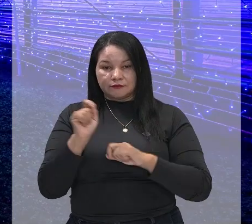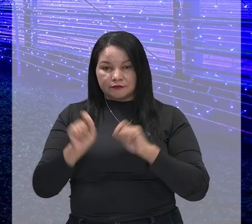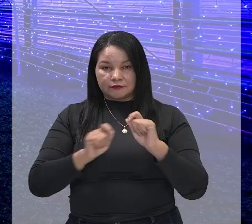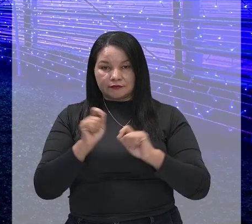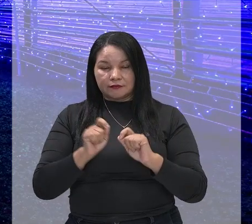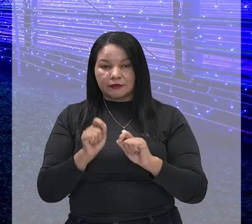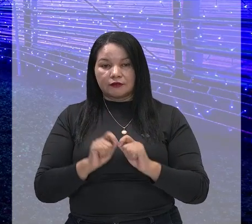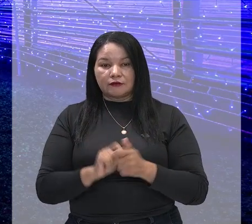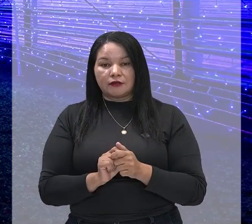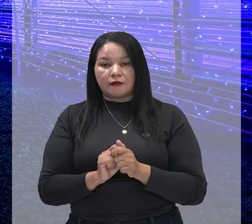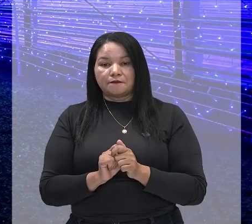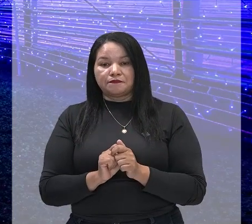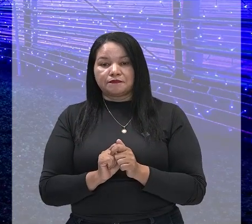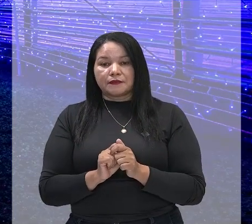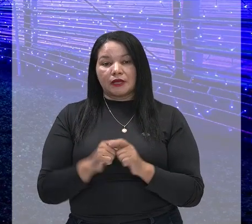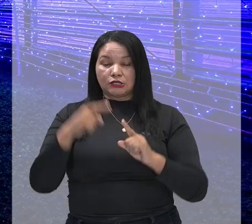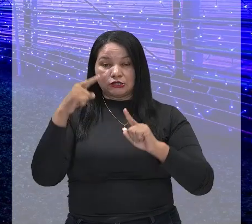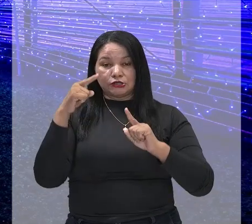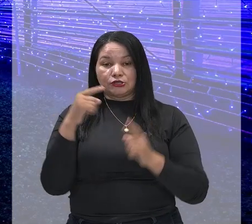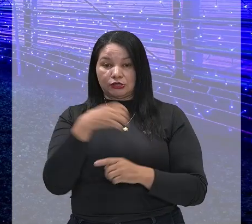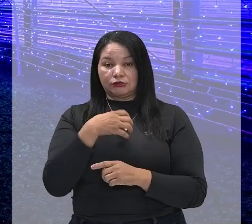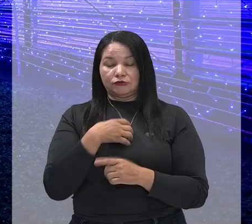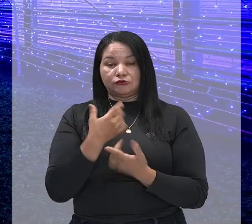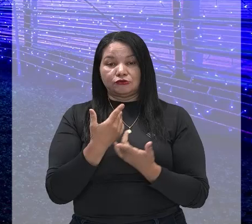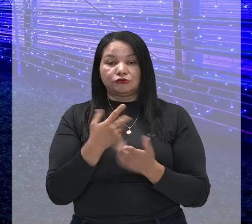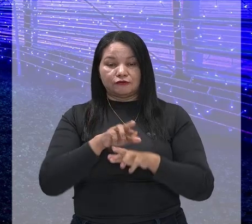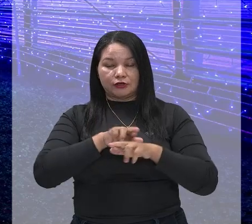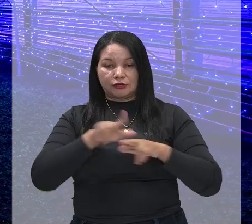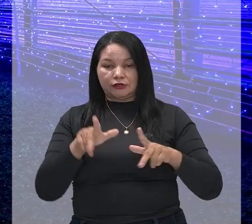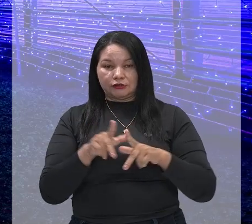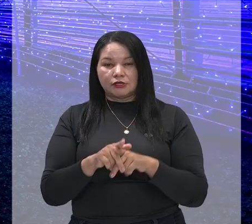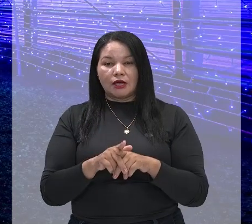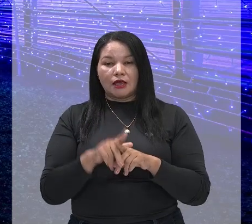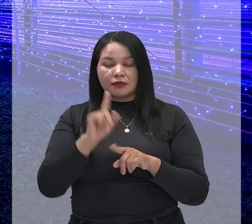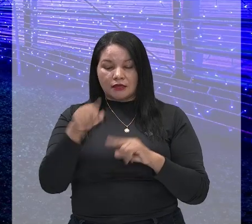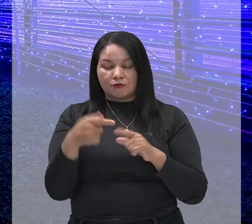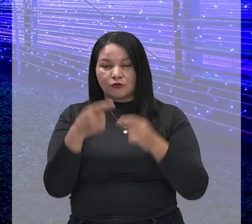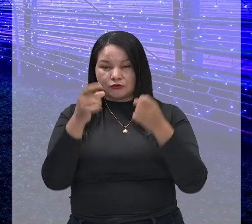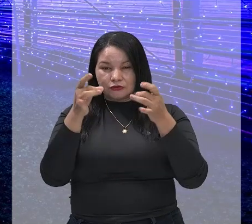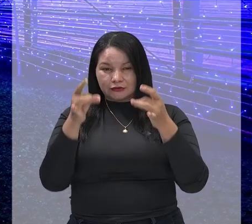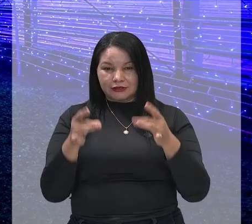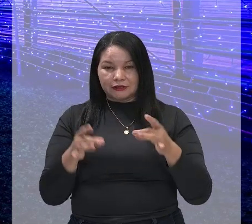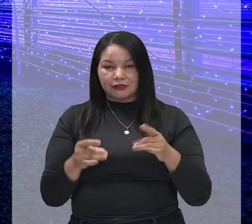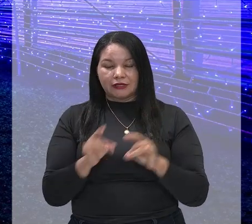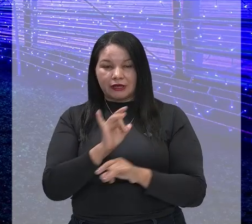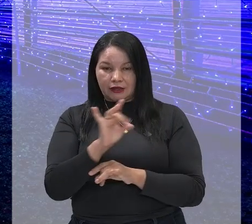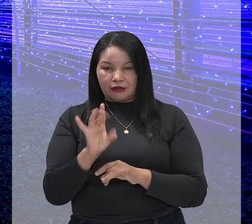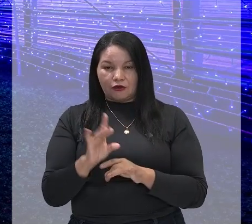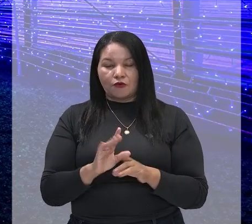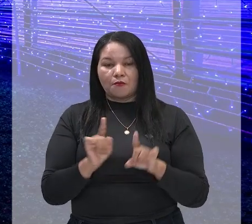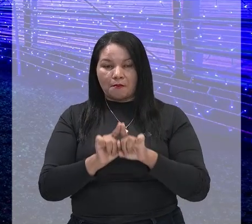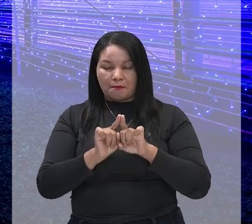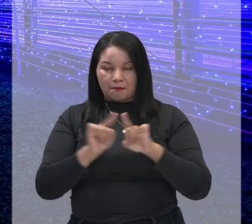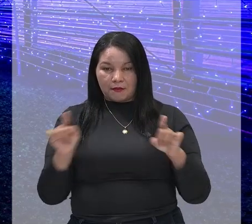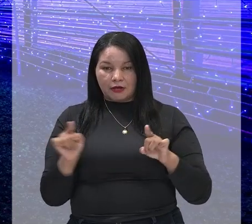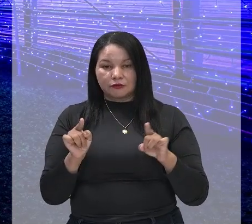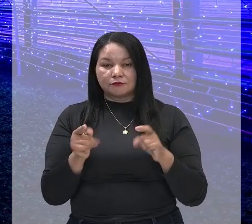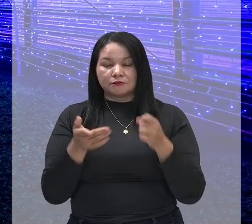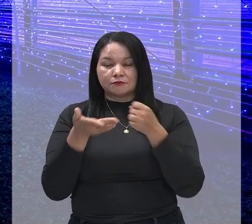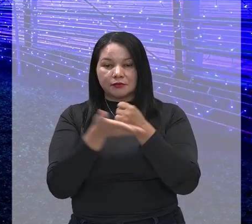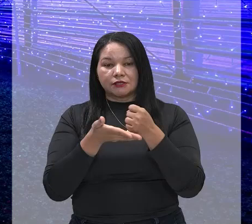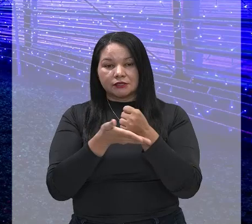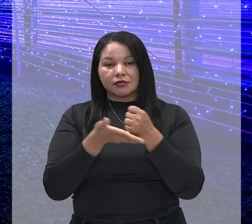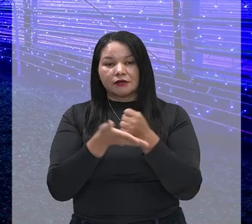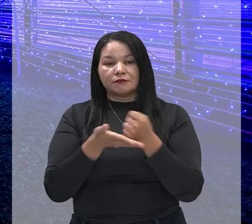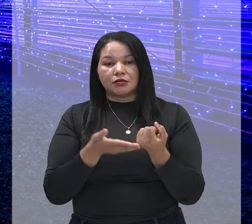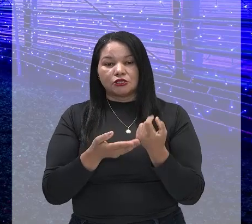forma diferente. Daqui a pouco eu detalho um pouco mais cada um deles, mas basicamente o circuito em